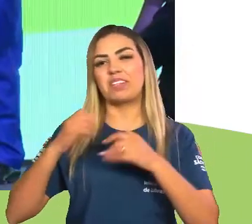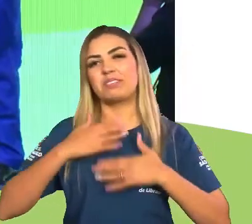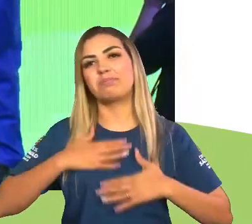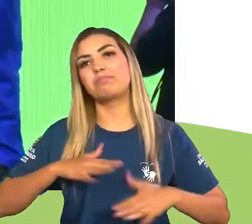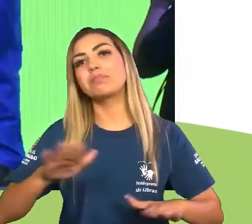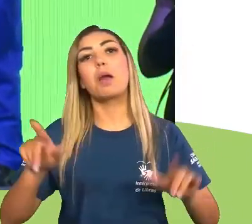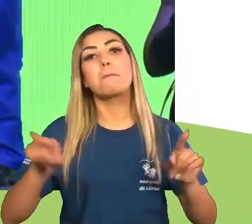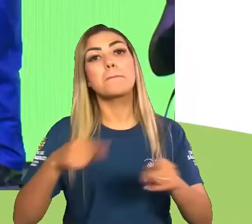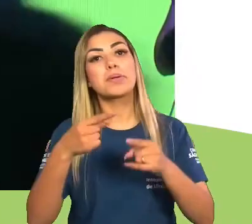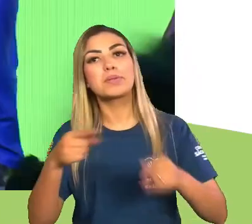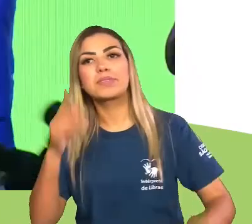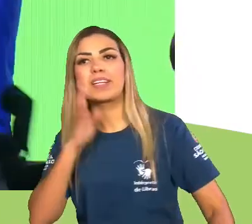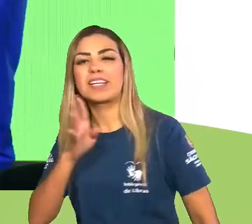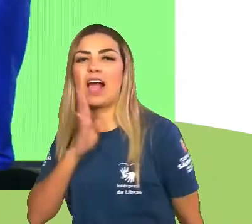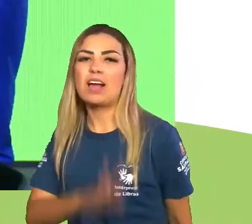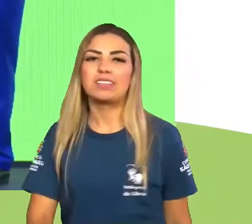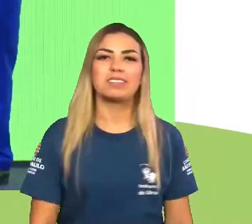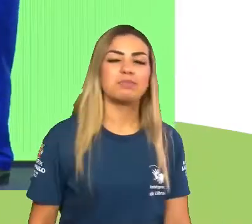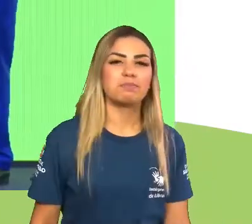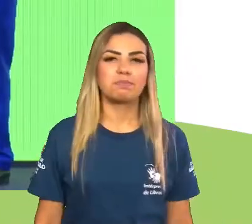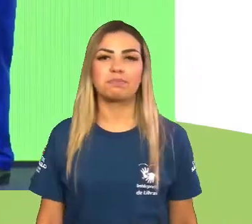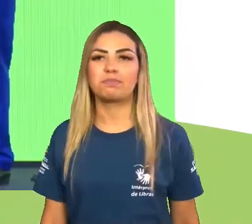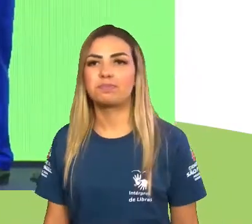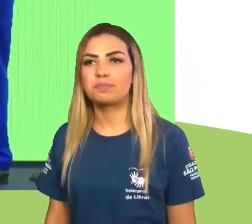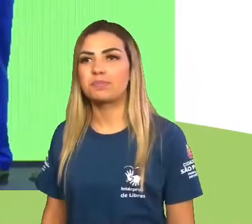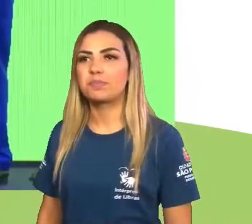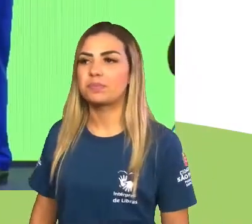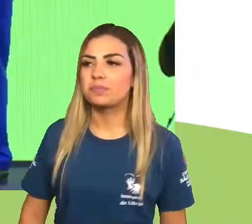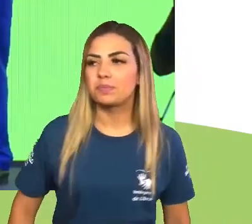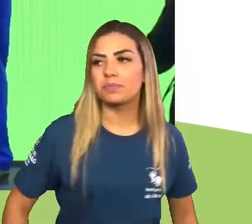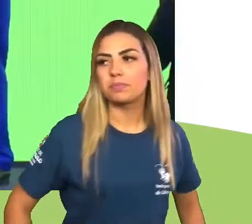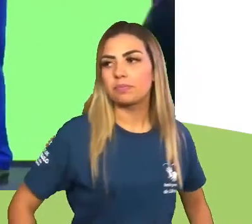música animada aqui para esse momento de foto, gente, por favor.